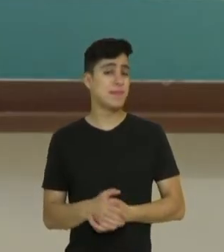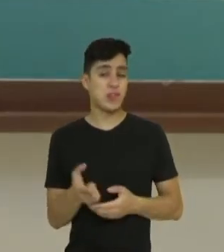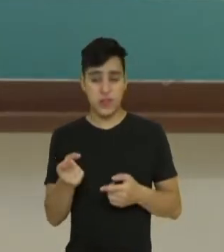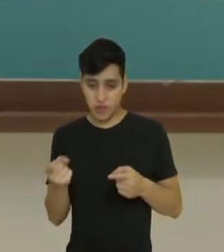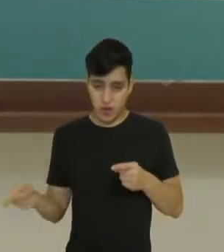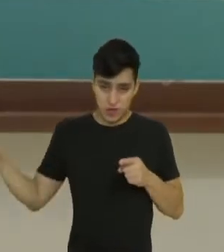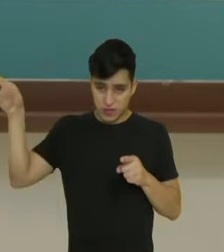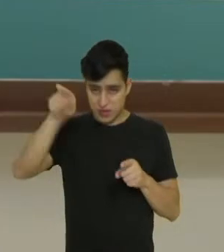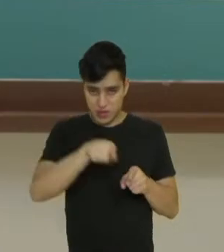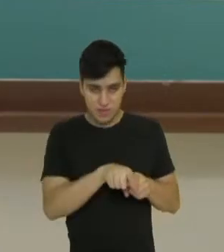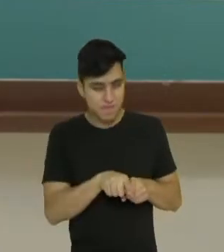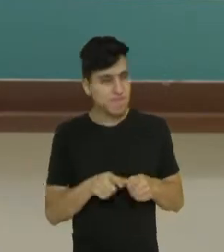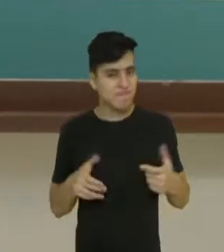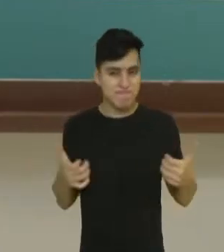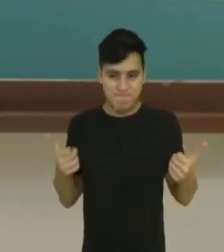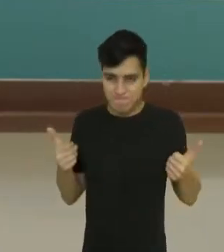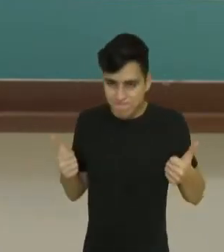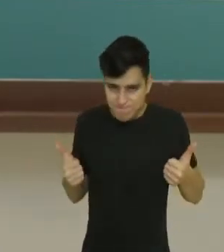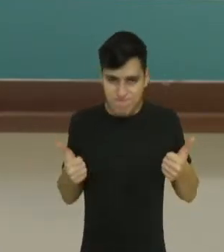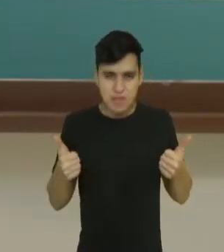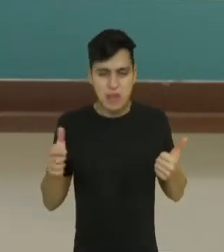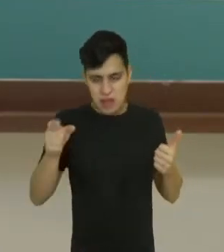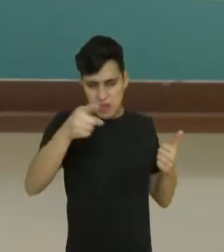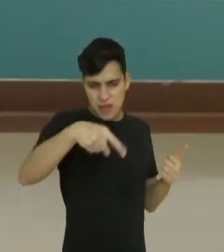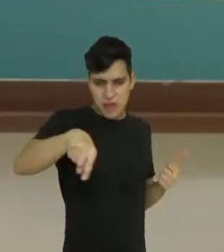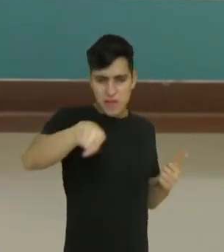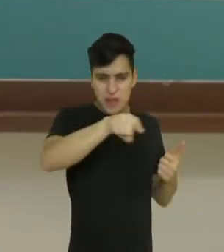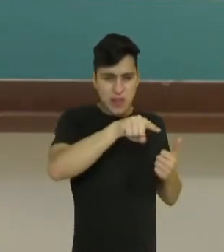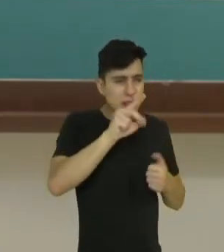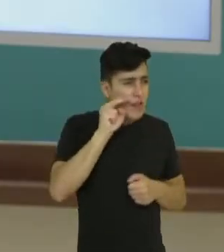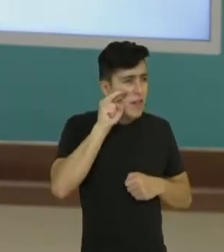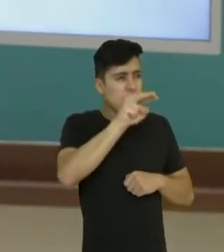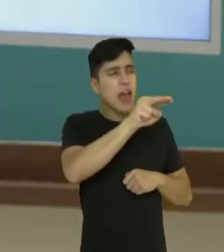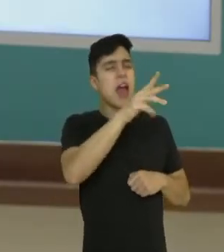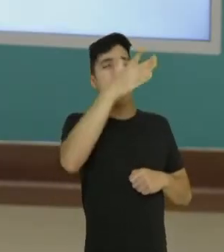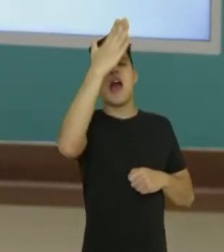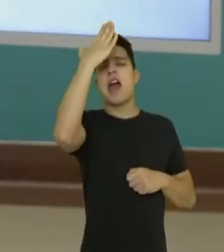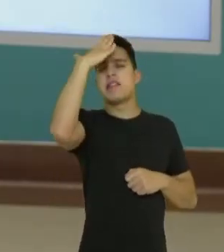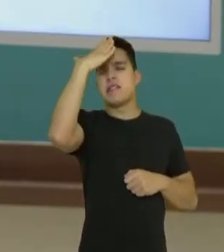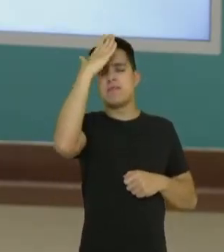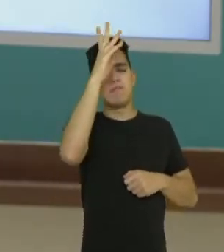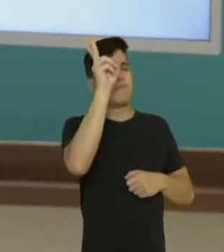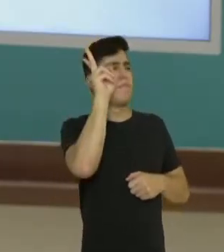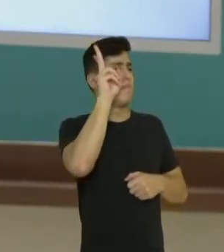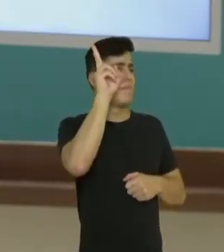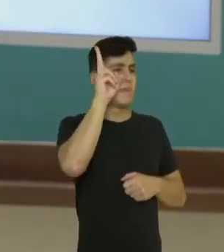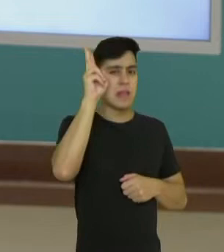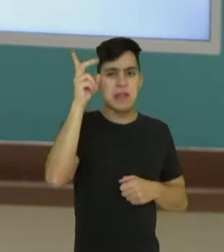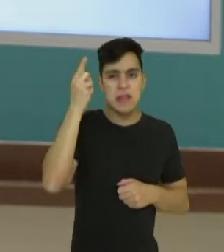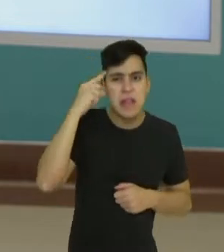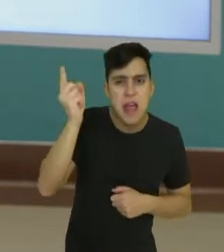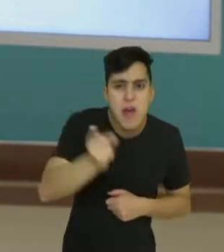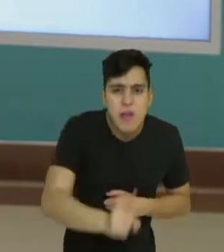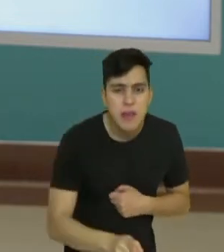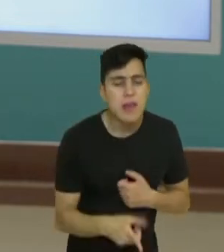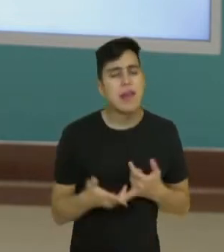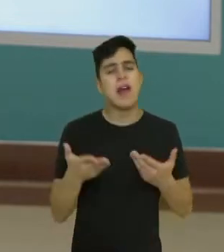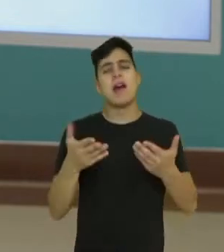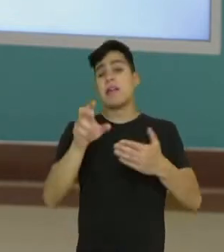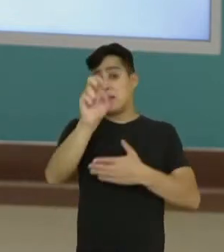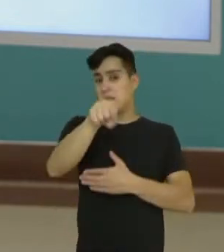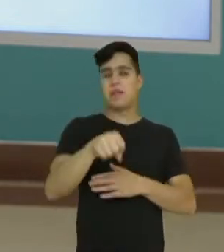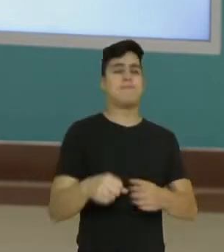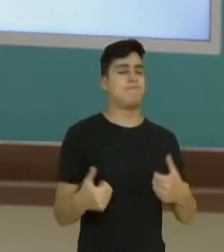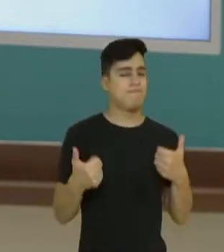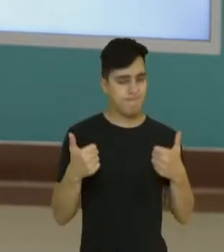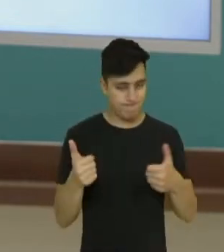Retornamos. E aí, você reconheceu que fenômeno natural é esse? Não? Sim! Ai, que